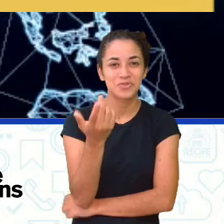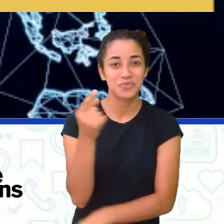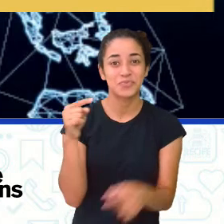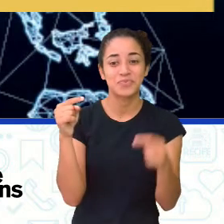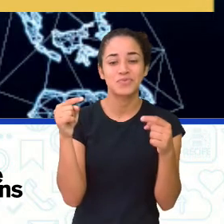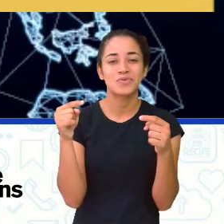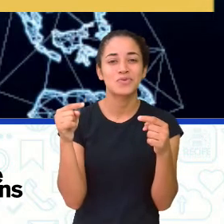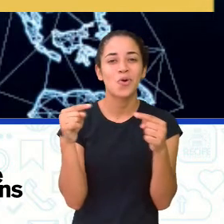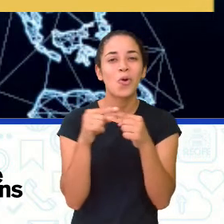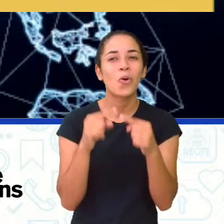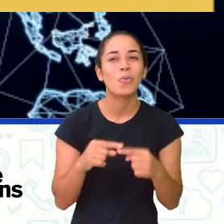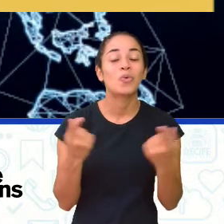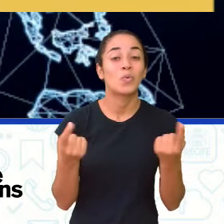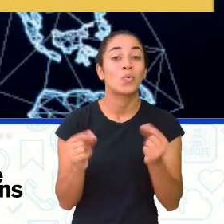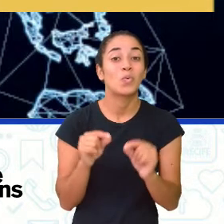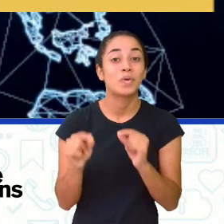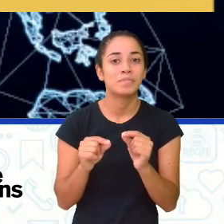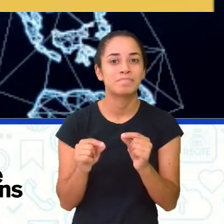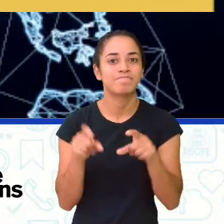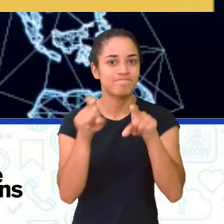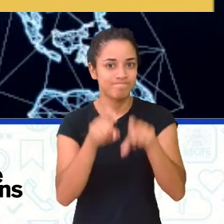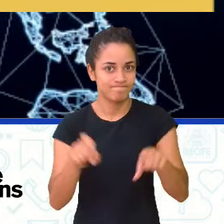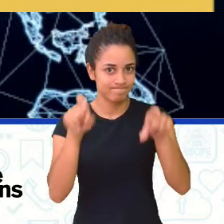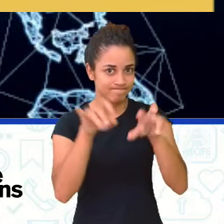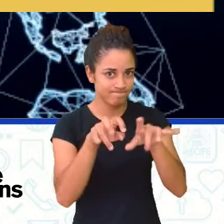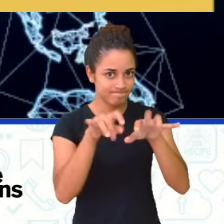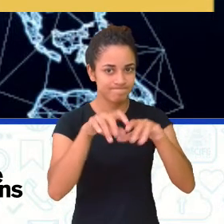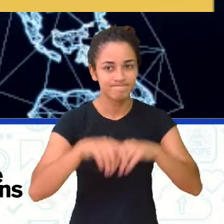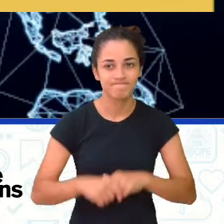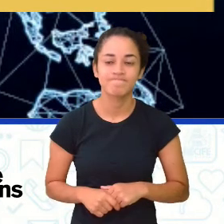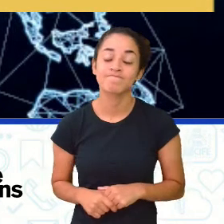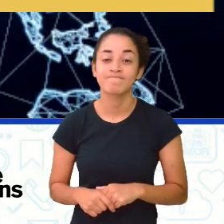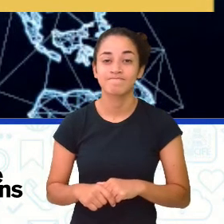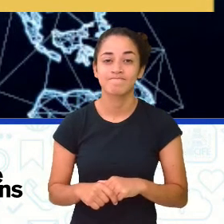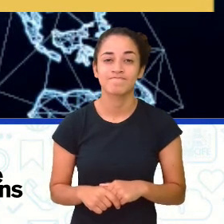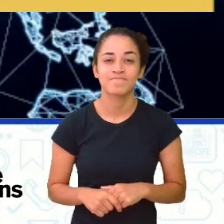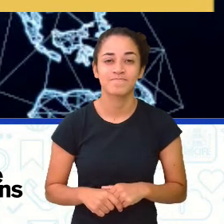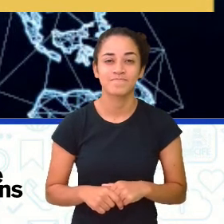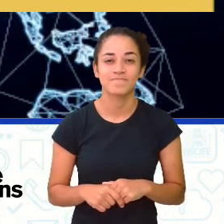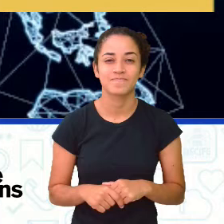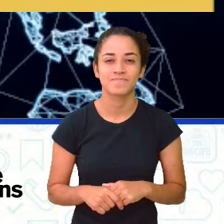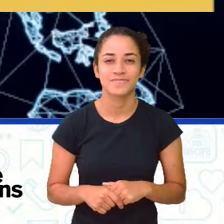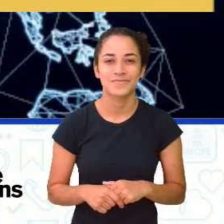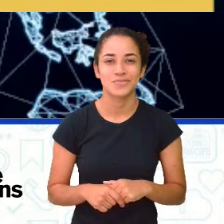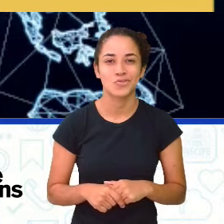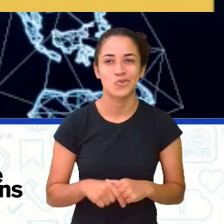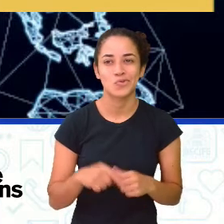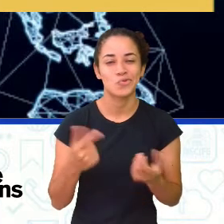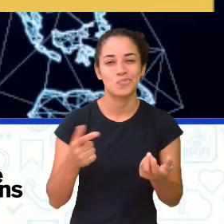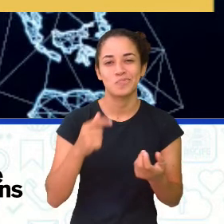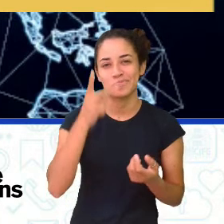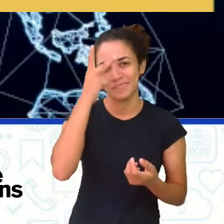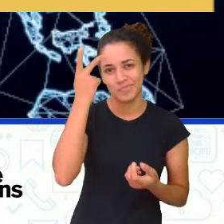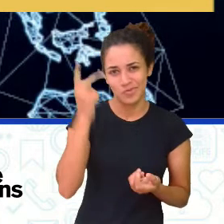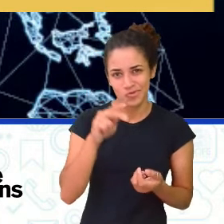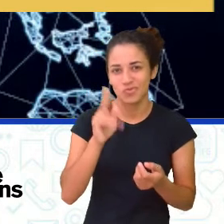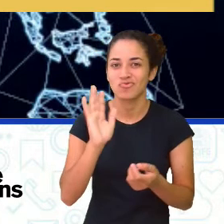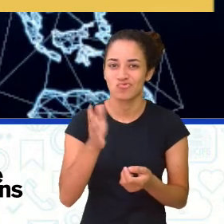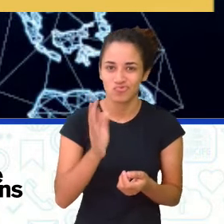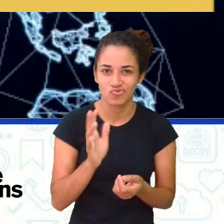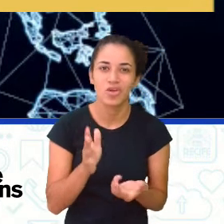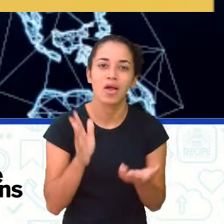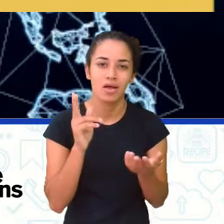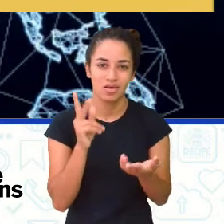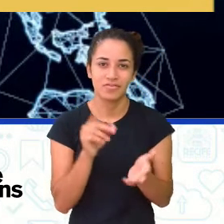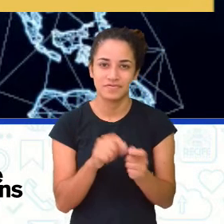quê? Ó? Informática. Eita, lá, hein? Quem nunca fez, hein? Só o Juninho acho que não pegou esse período, não, porque o Juninho é